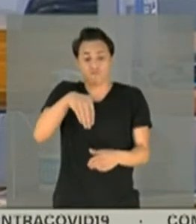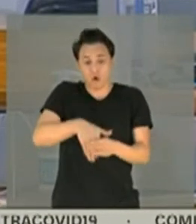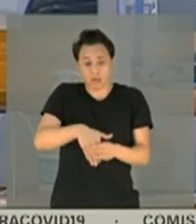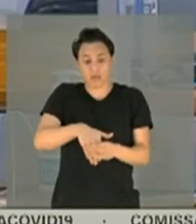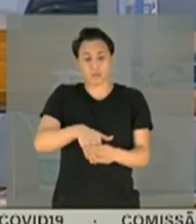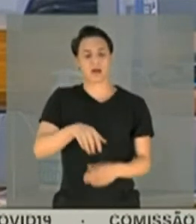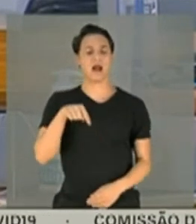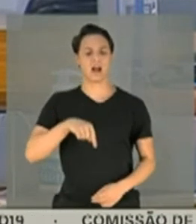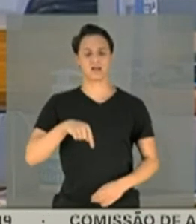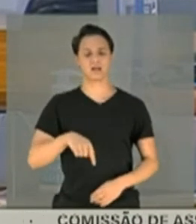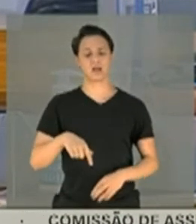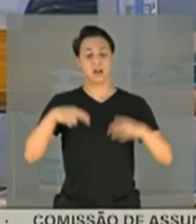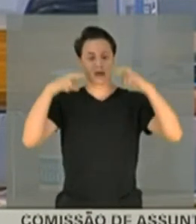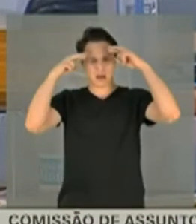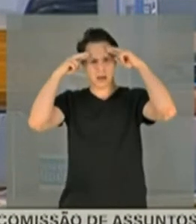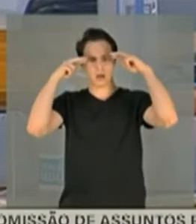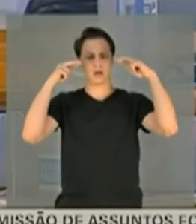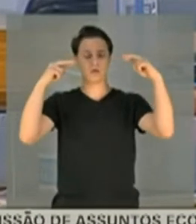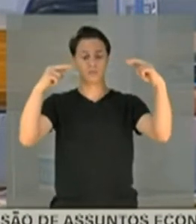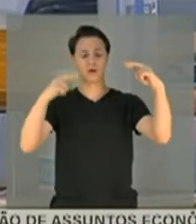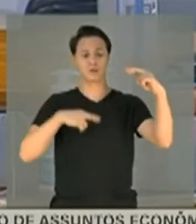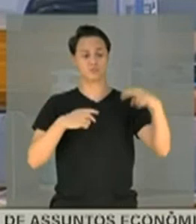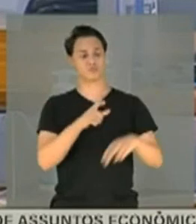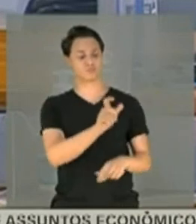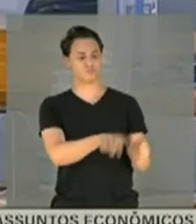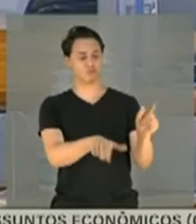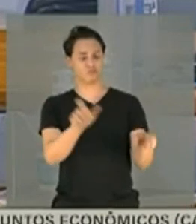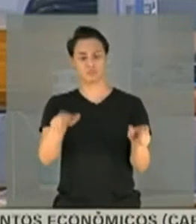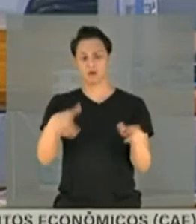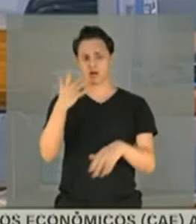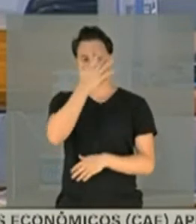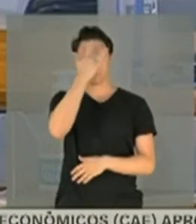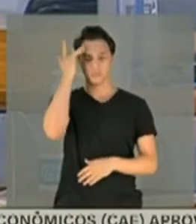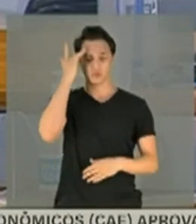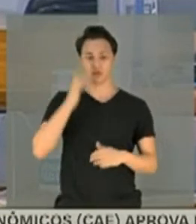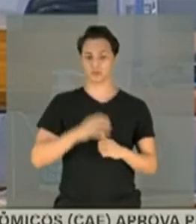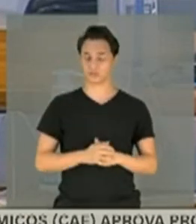aqui, em respeito a essas pessoas. Não obstante,